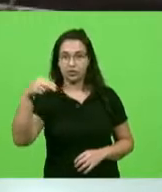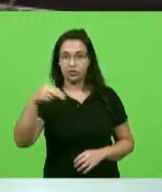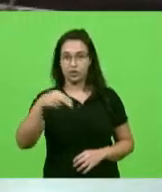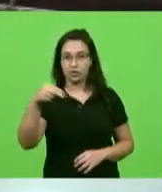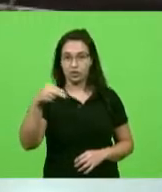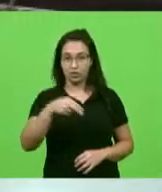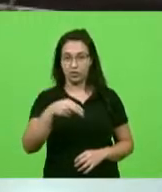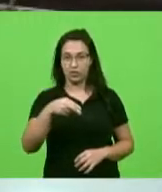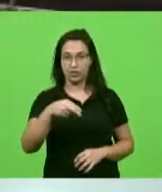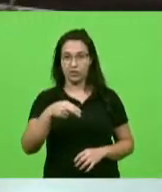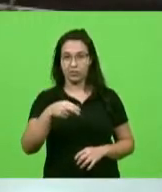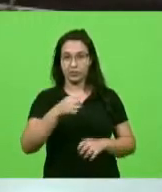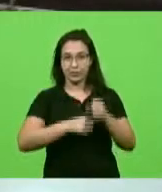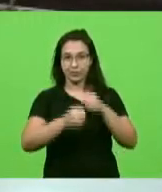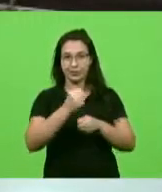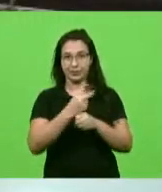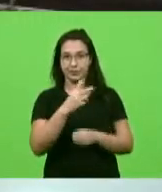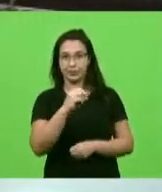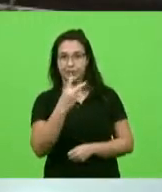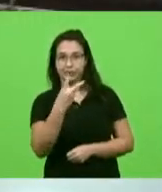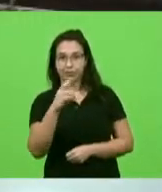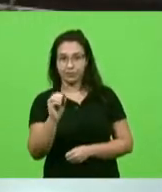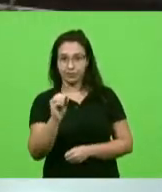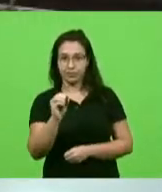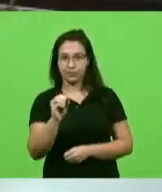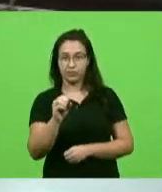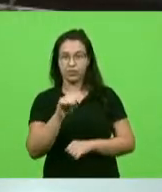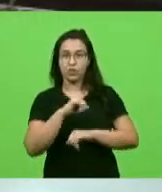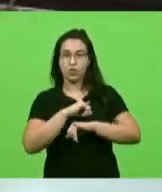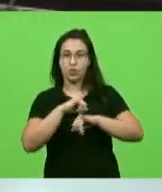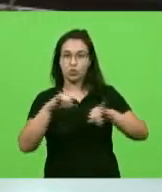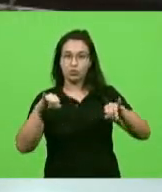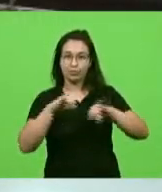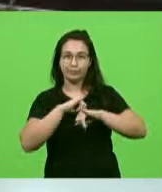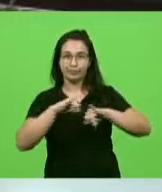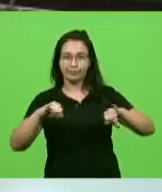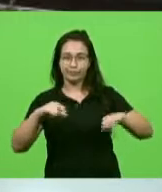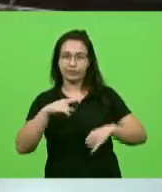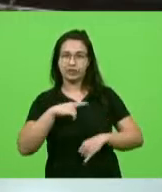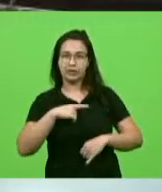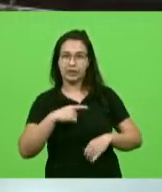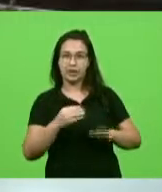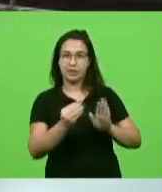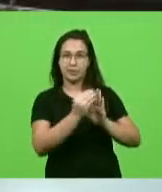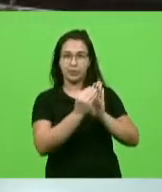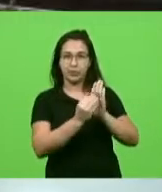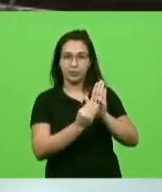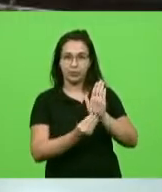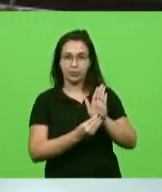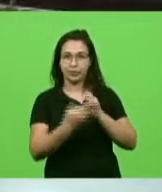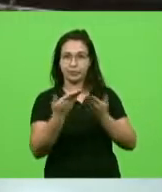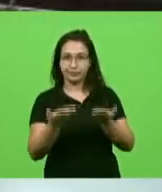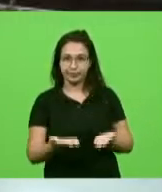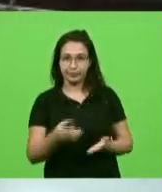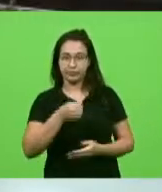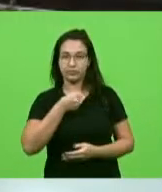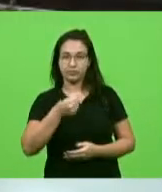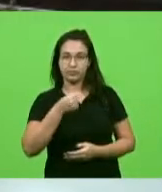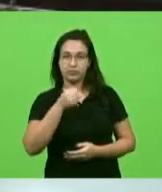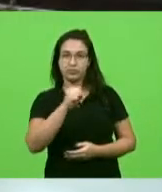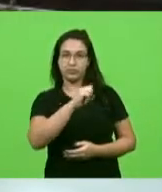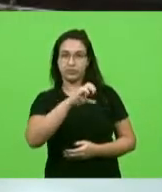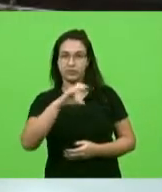10 de novembro do ano passado, diante das notícias publicadas pela imprensa local